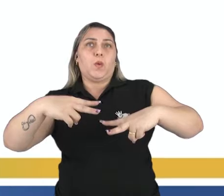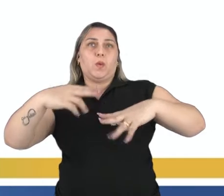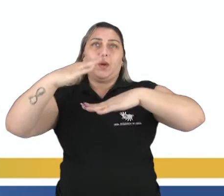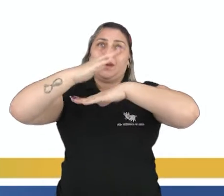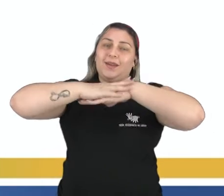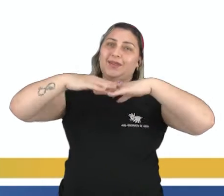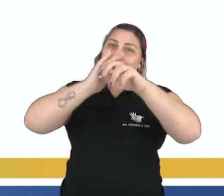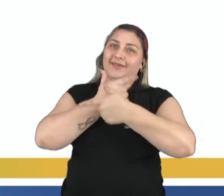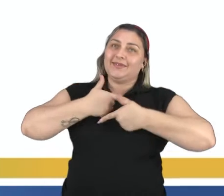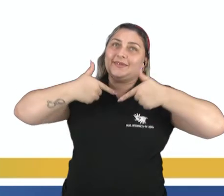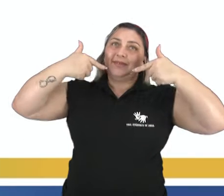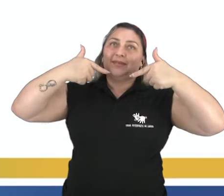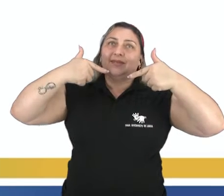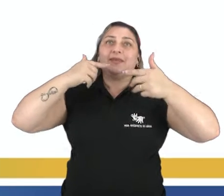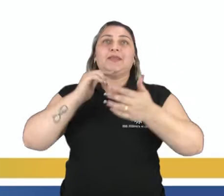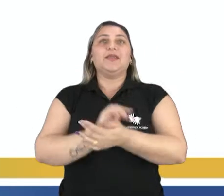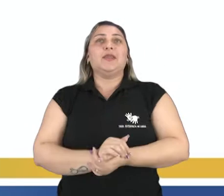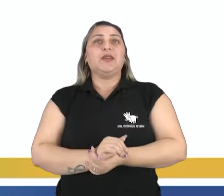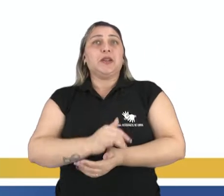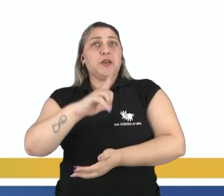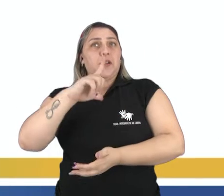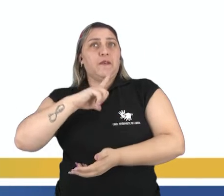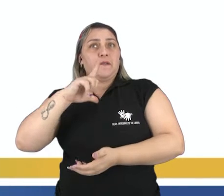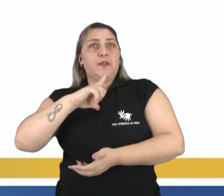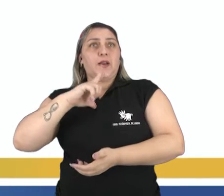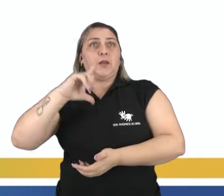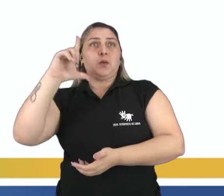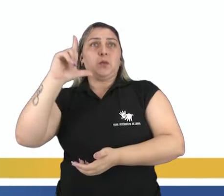uma ternura sorridente. Talvez houvesse,